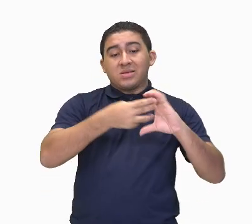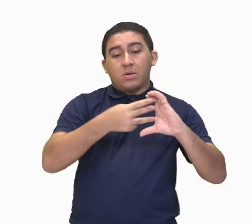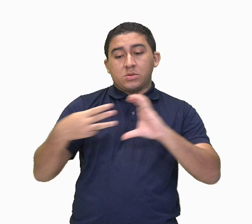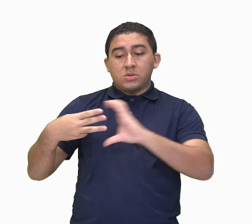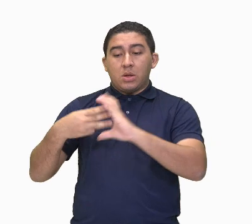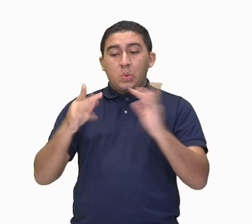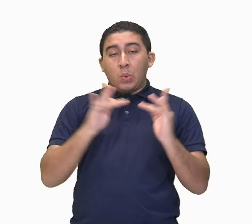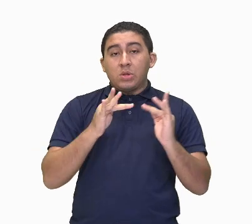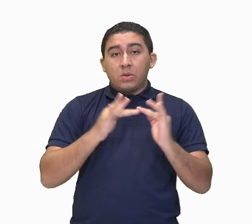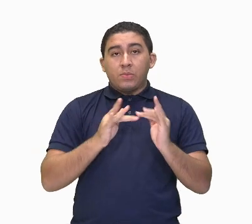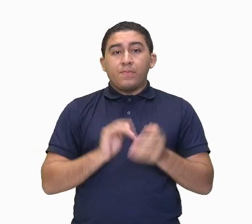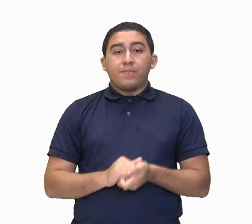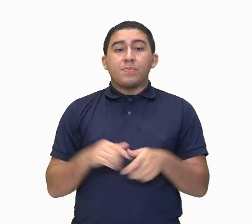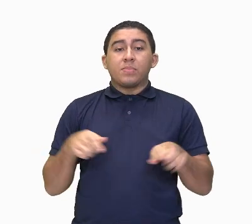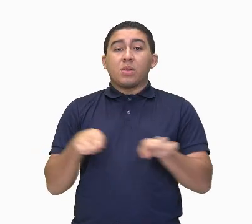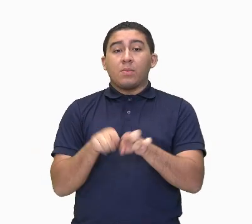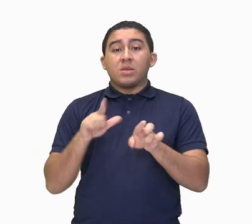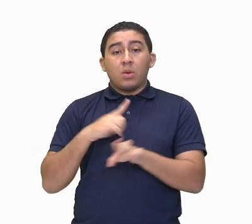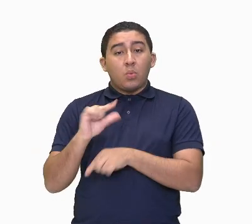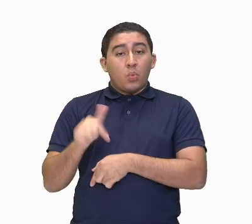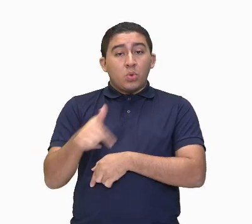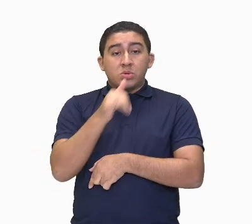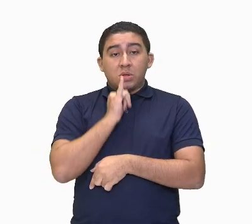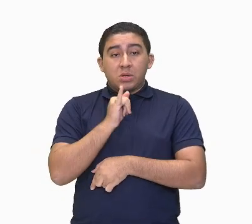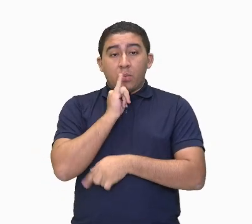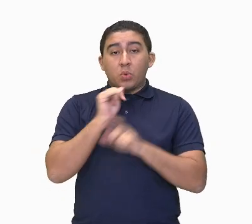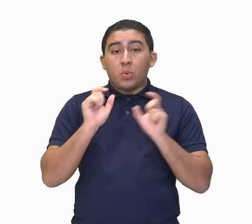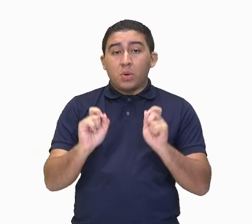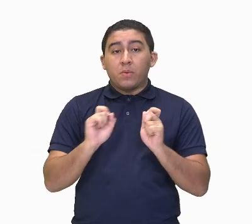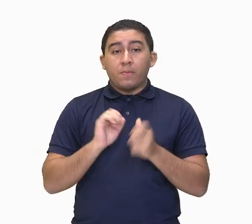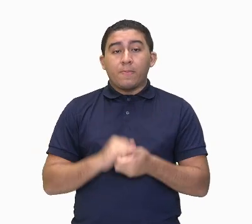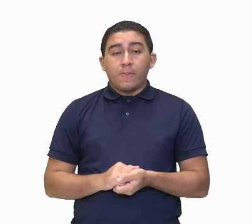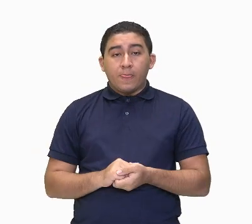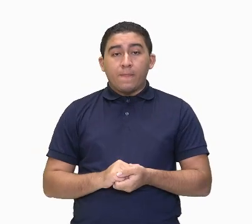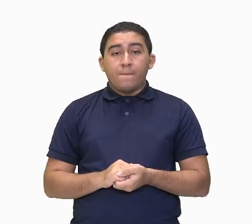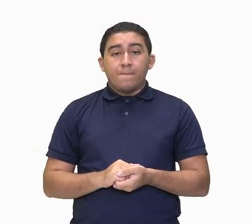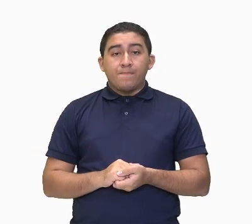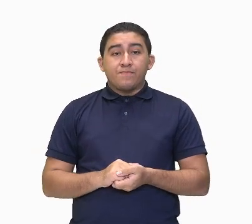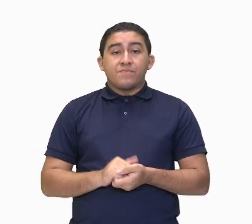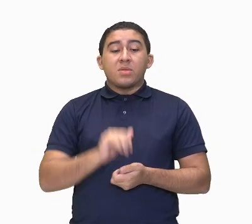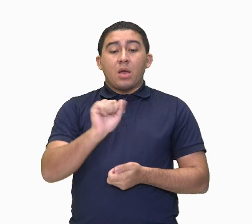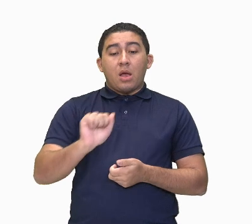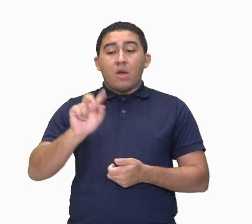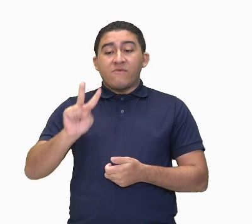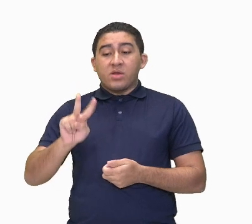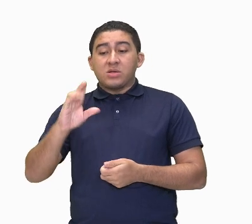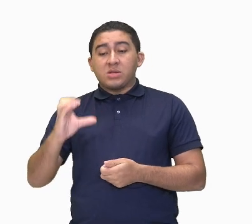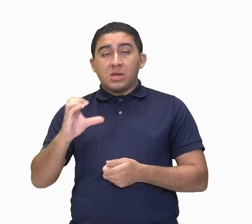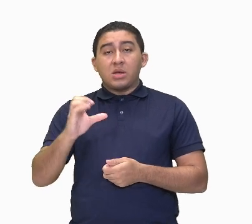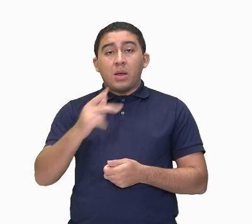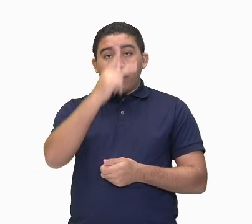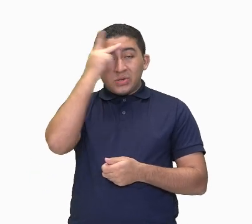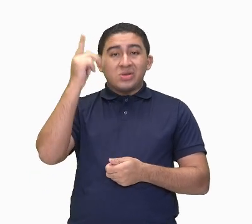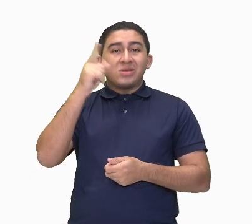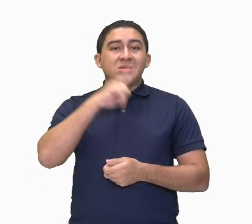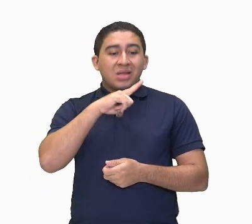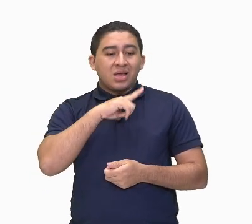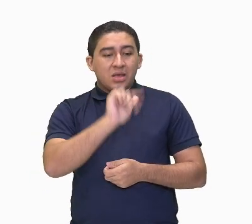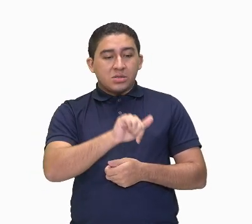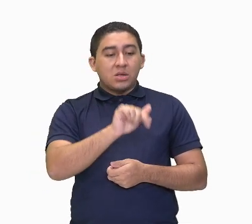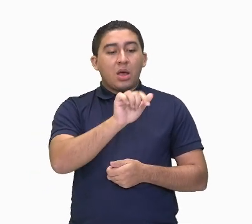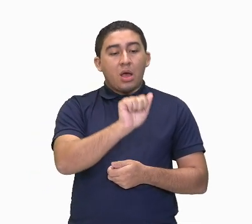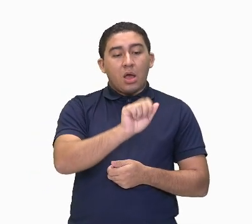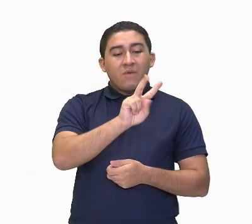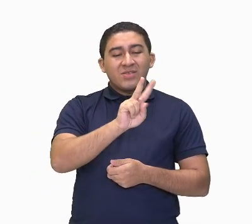tem um outro exemplo que a gente já comentou anteriormente, que é a reabilitação após um AVC, né? Quando a pessoa sofre ali um acidente vascular cerebral,